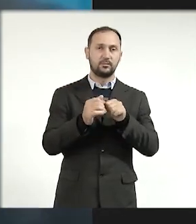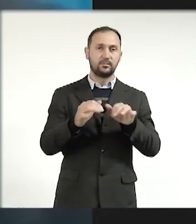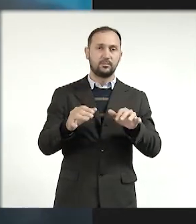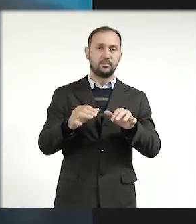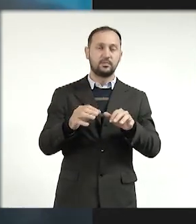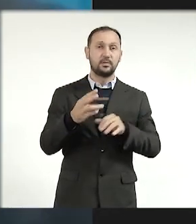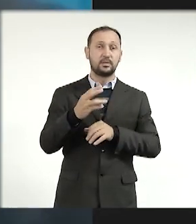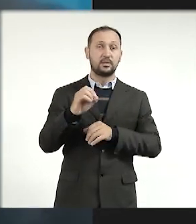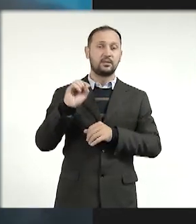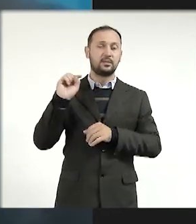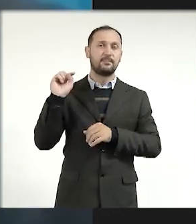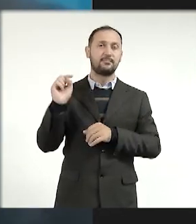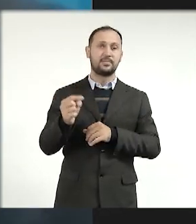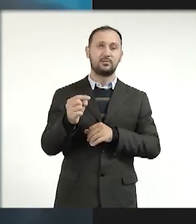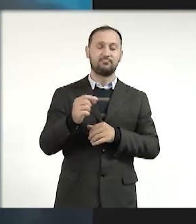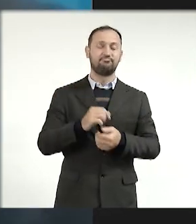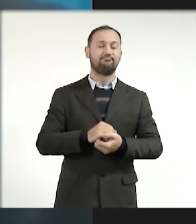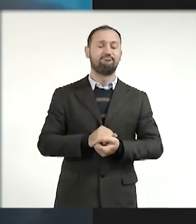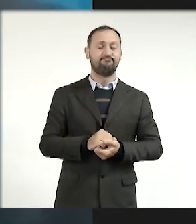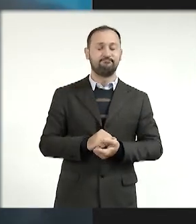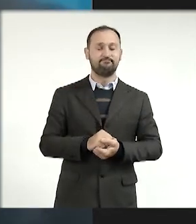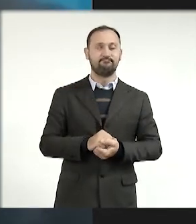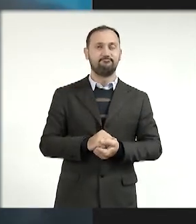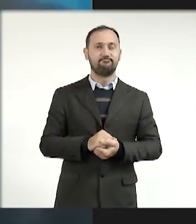Brasil passa dos 30 mil.